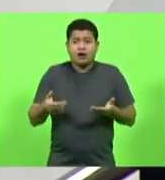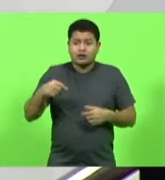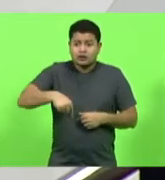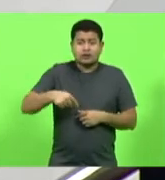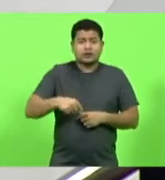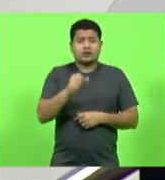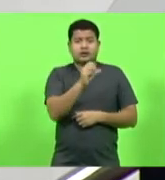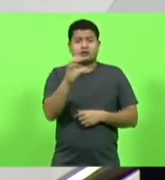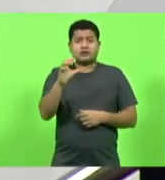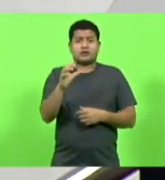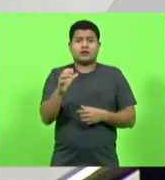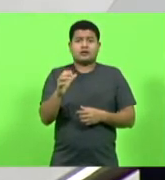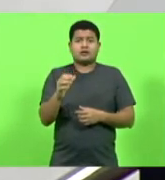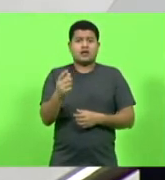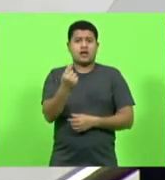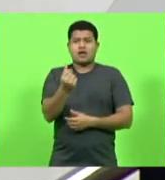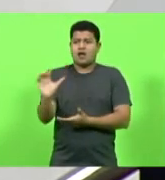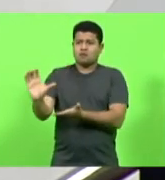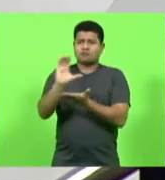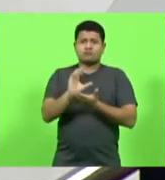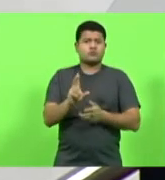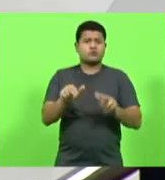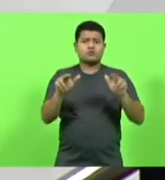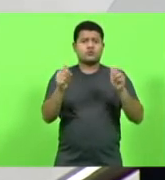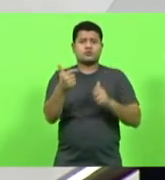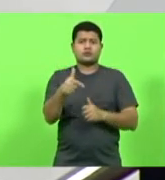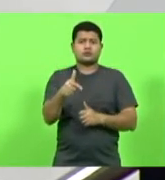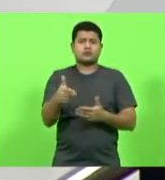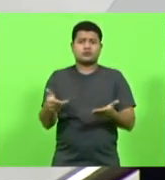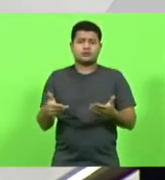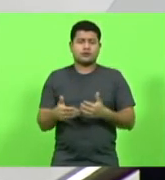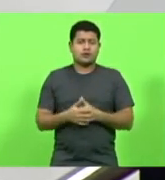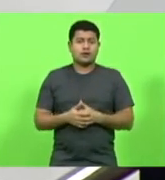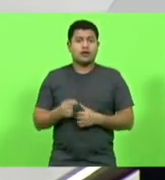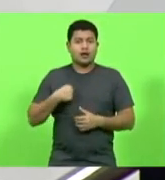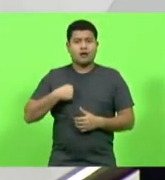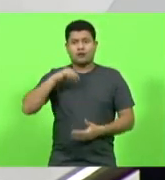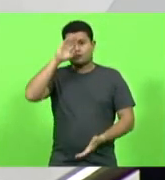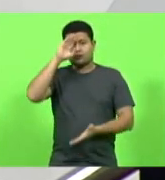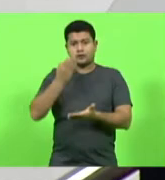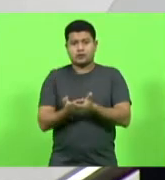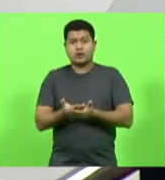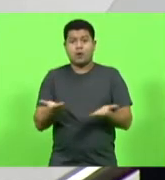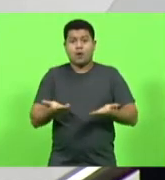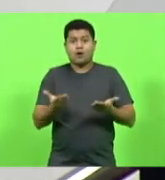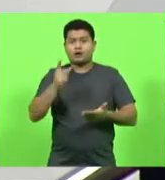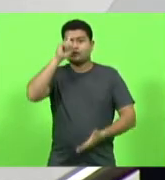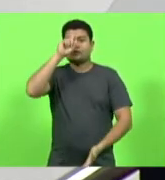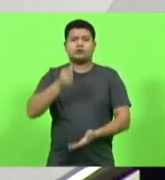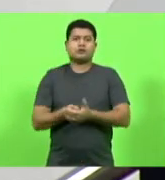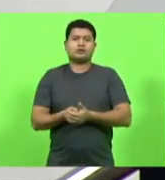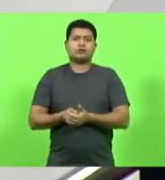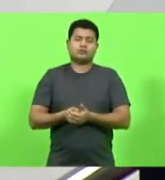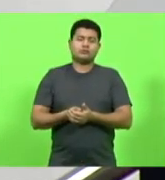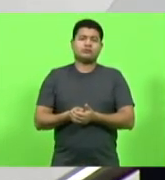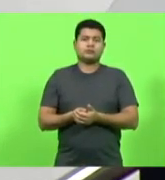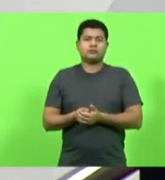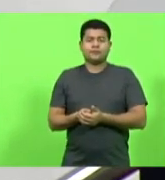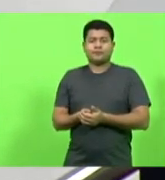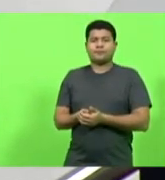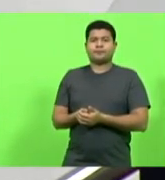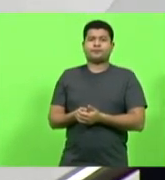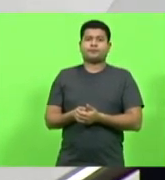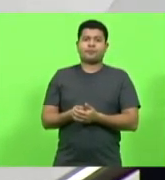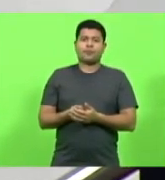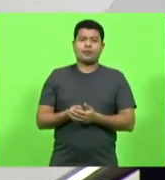nada. Então, eu creio que esse ato que nós vamos fazer aqui hoje, deputado Cobalcini, de aprovarmos,